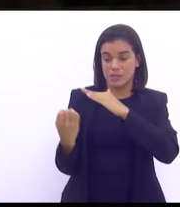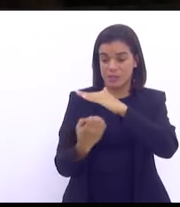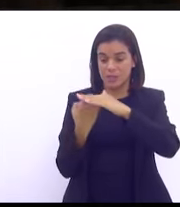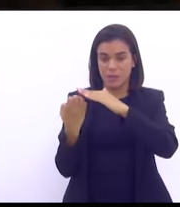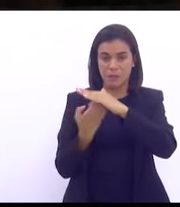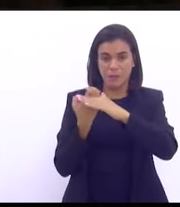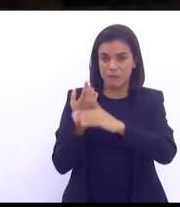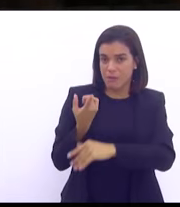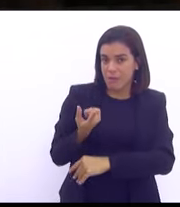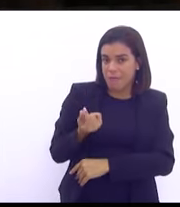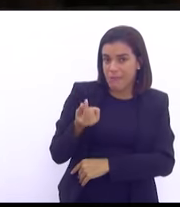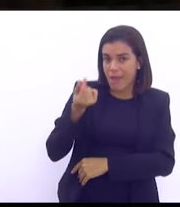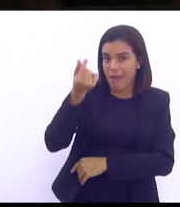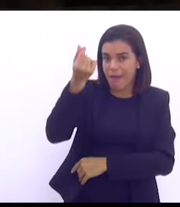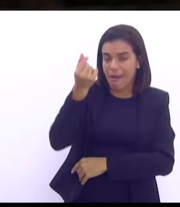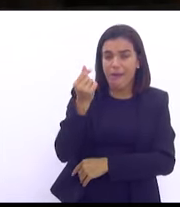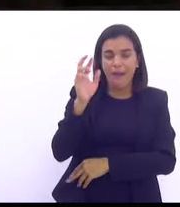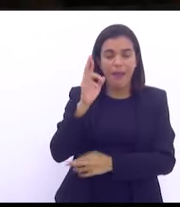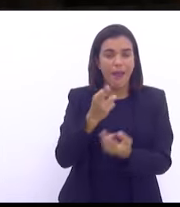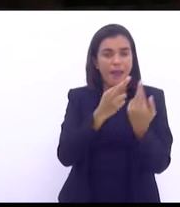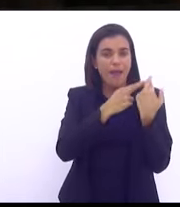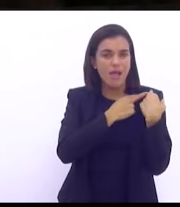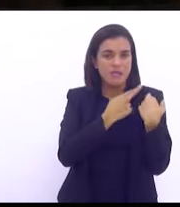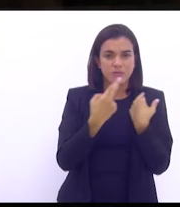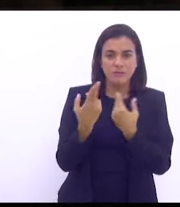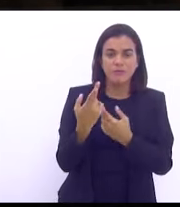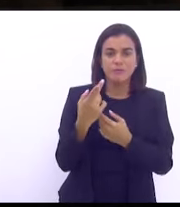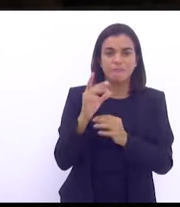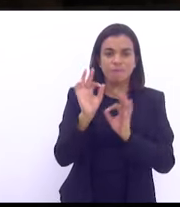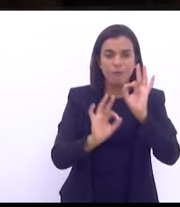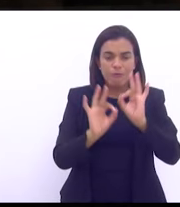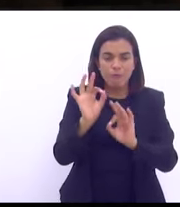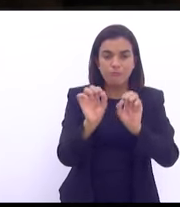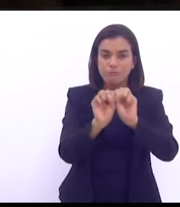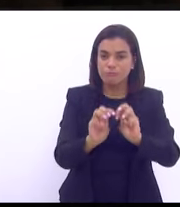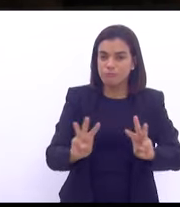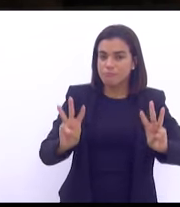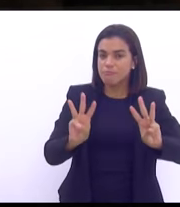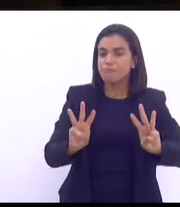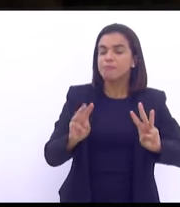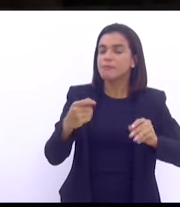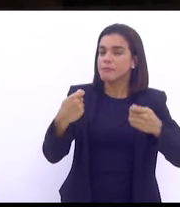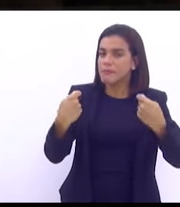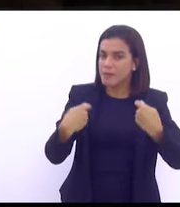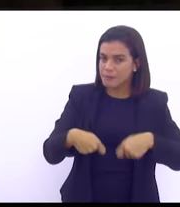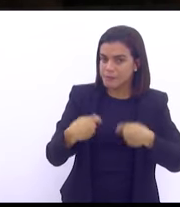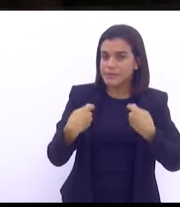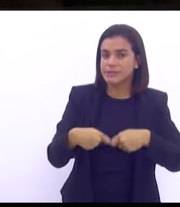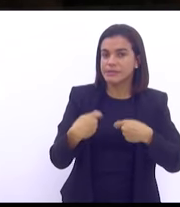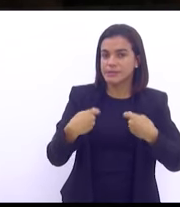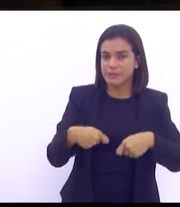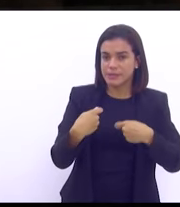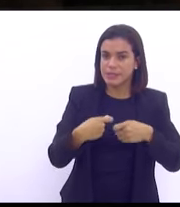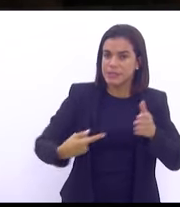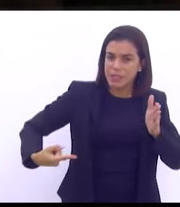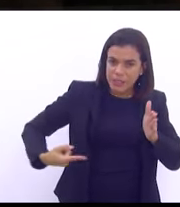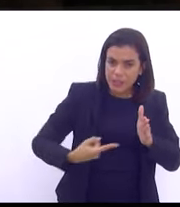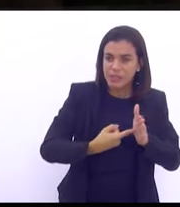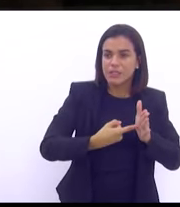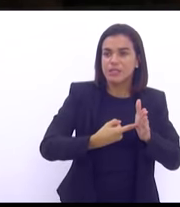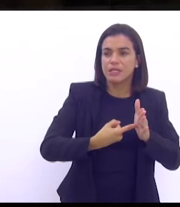quem montam esses shows, precisam serem muitas vezes